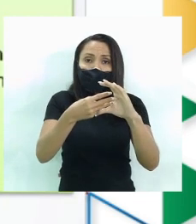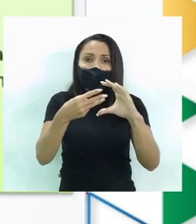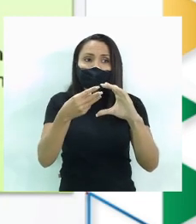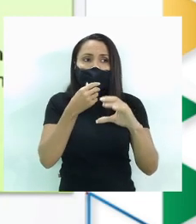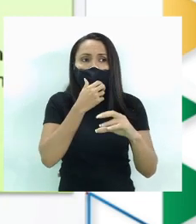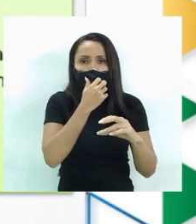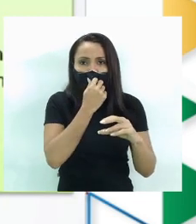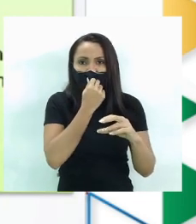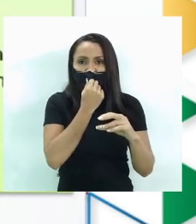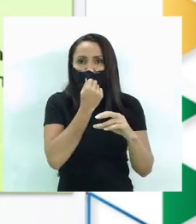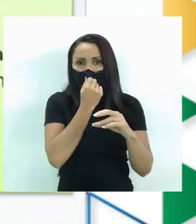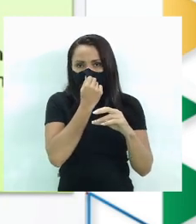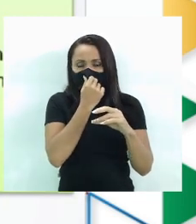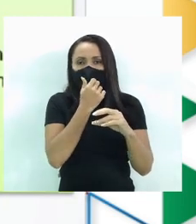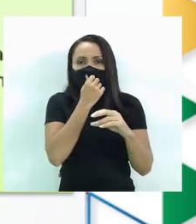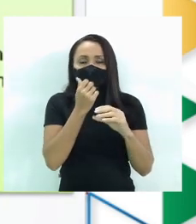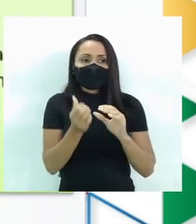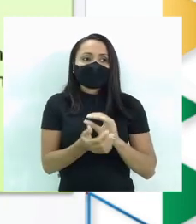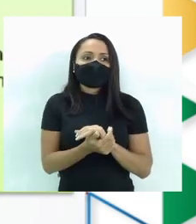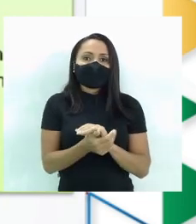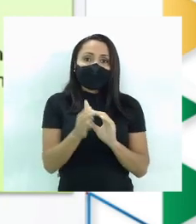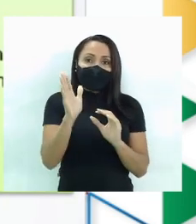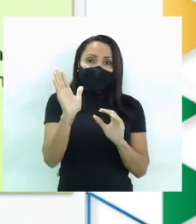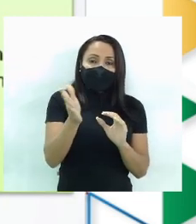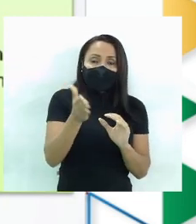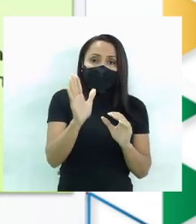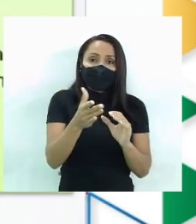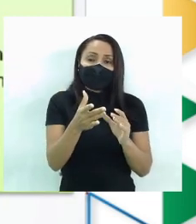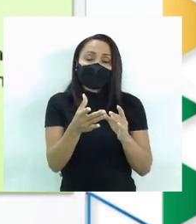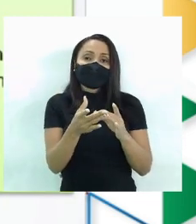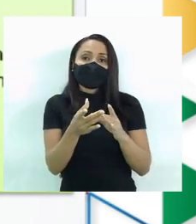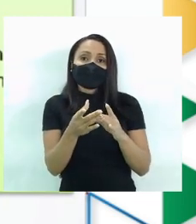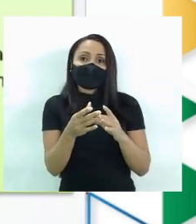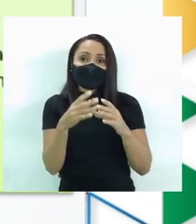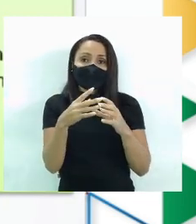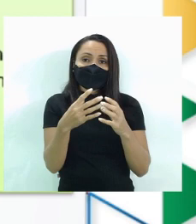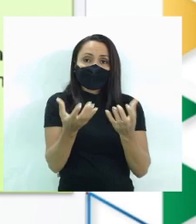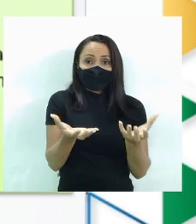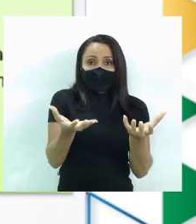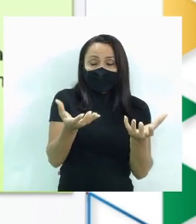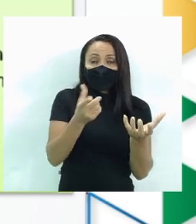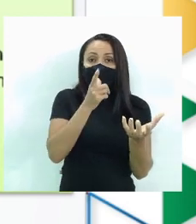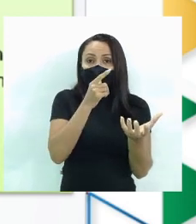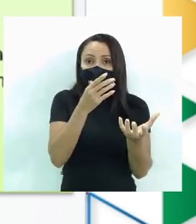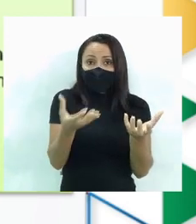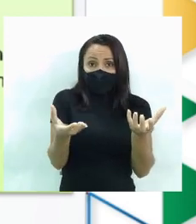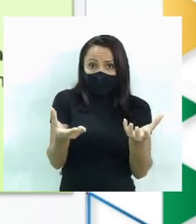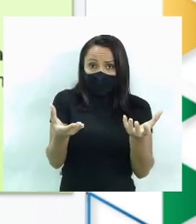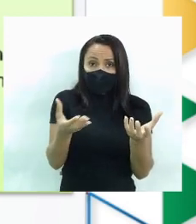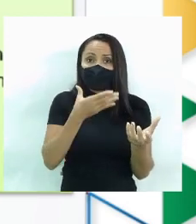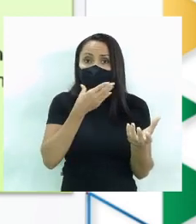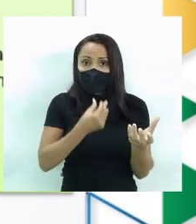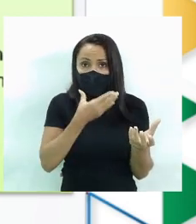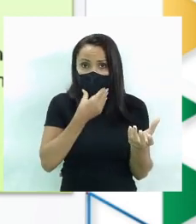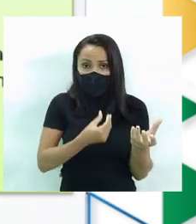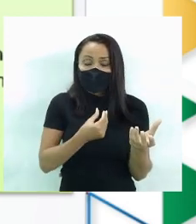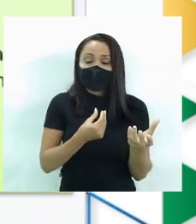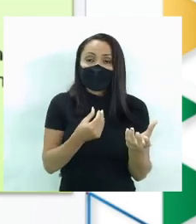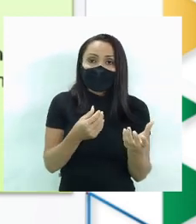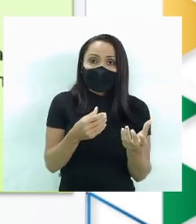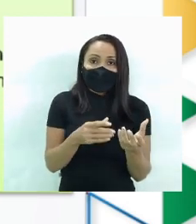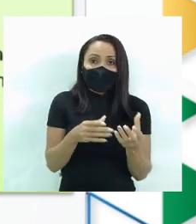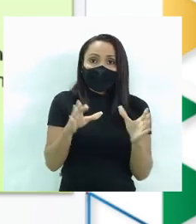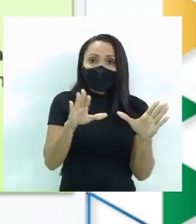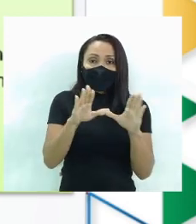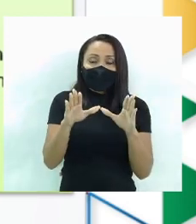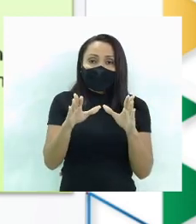lá. Já nas gônadas, que é no testículos e ovários, no testículo do homem, no caso o homem, localizado